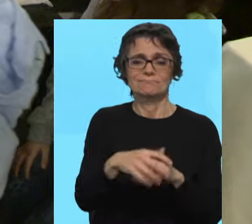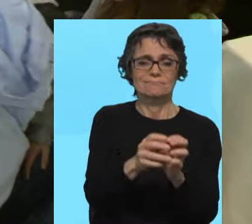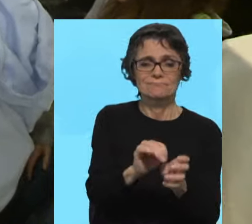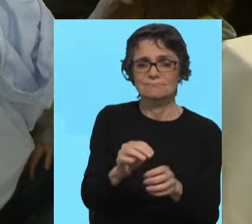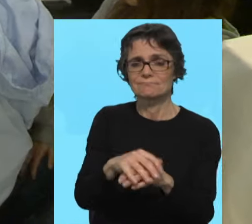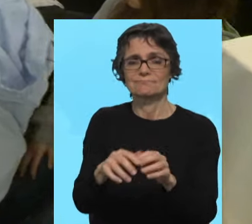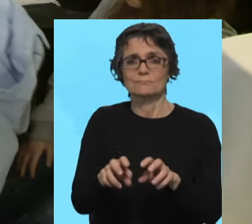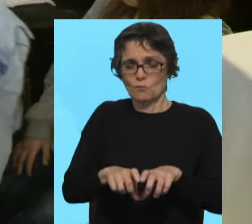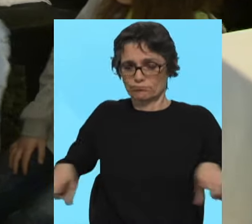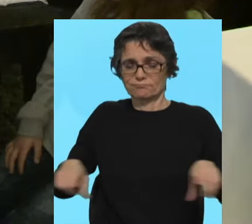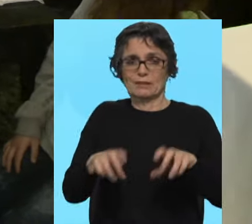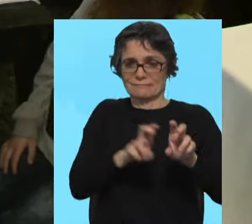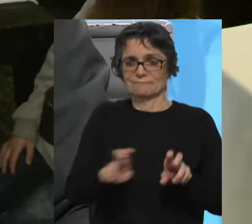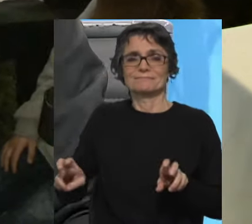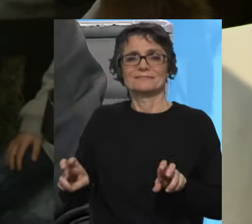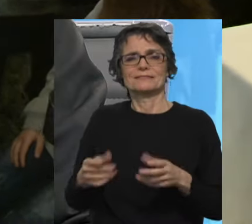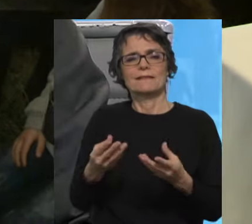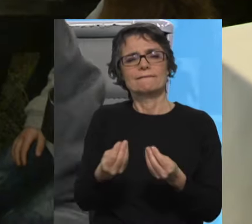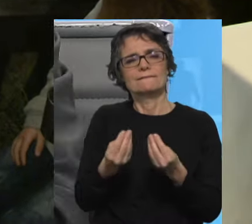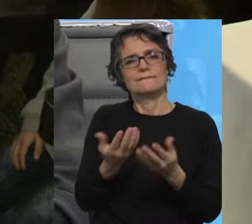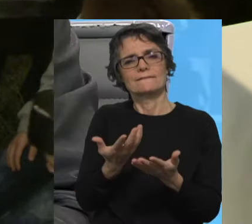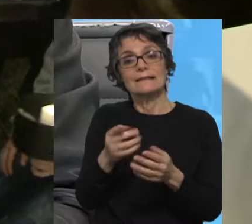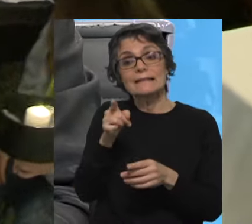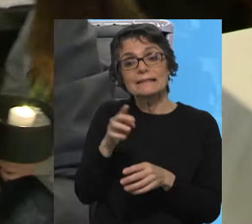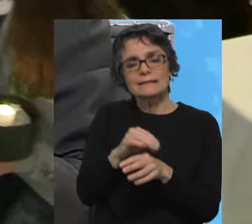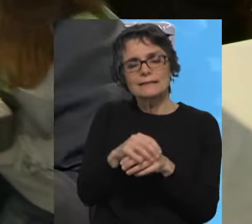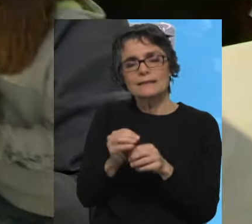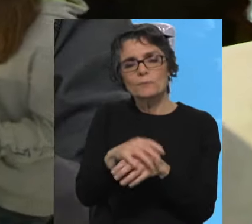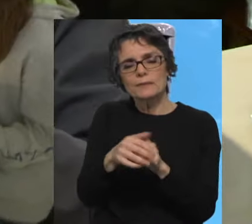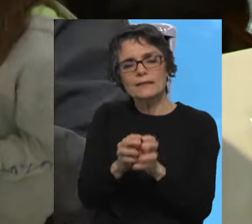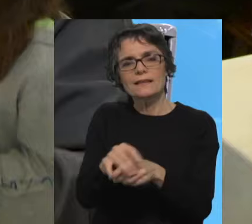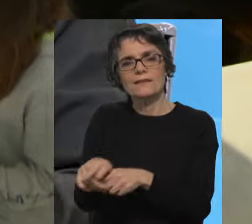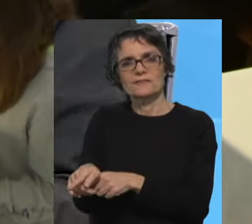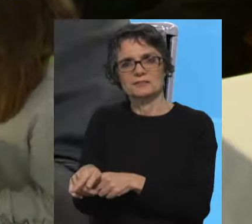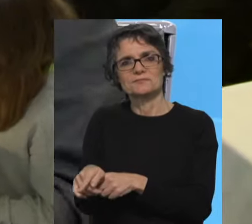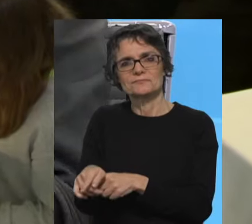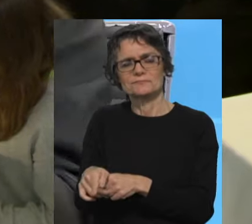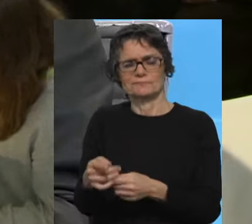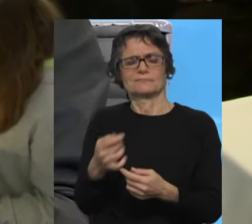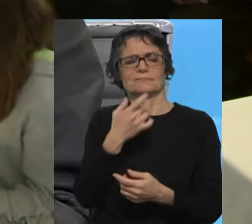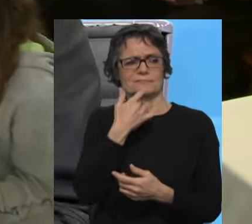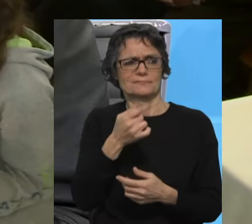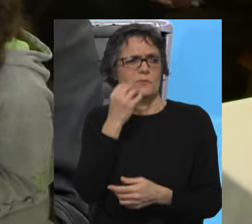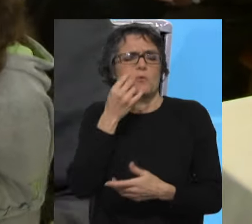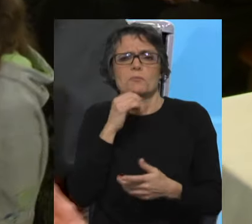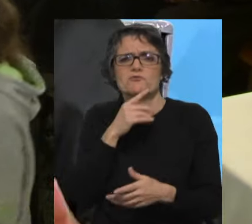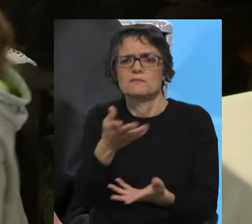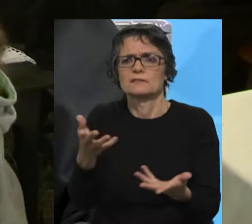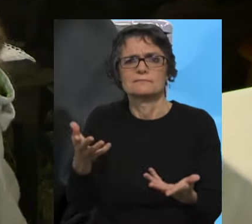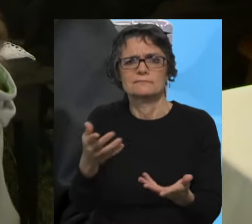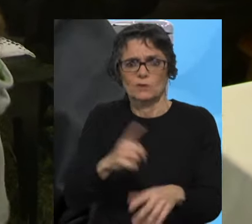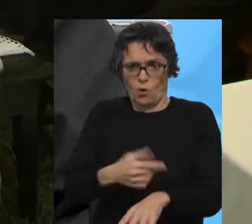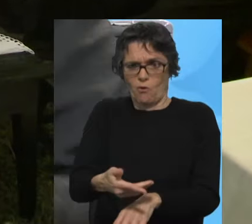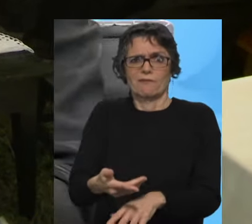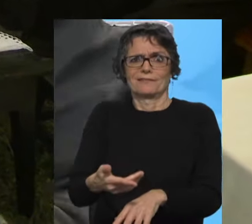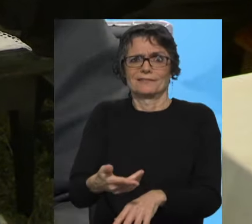bancos escorridos e e e é ele que que lava os pés na presença e agora perguntar-me ele assim mas como é que isso é possível nestes tempos de